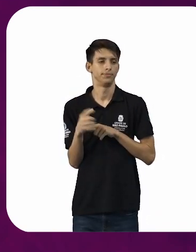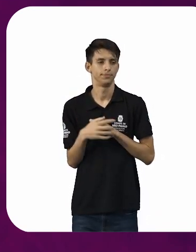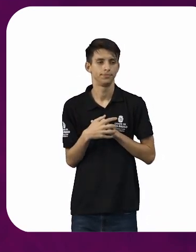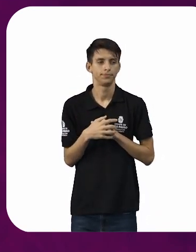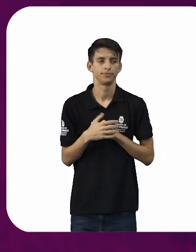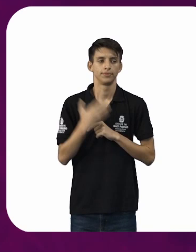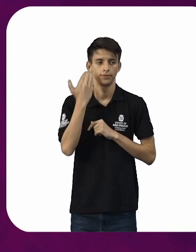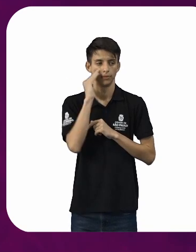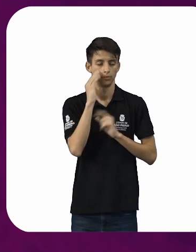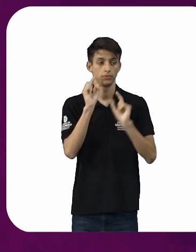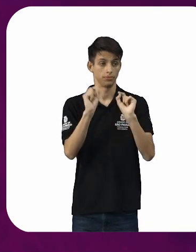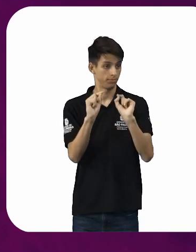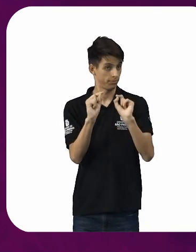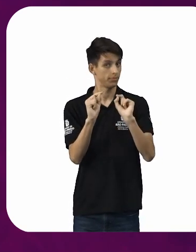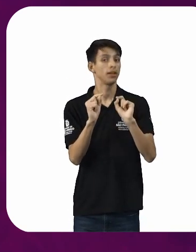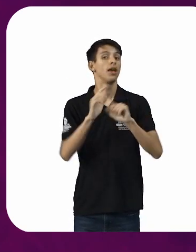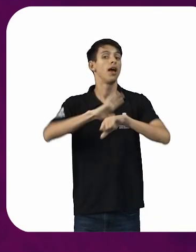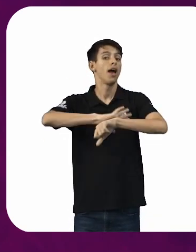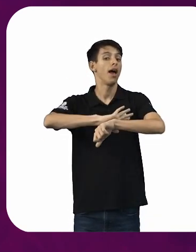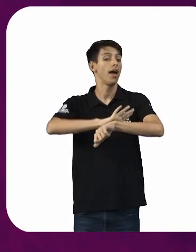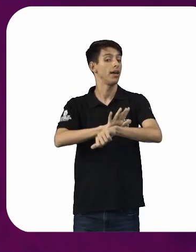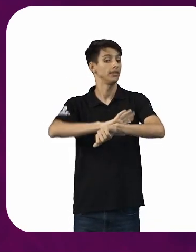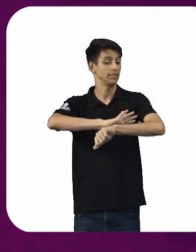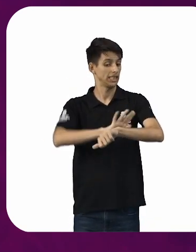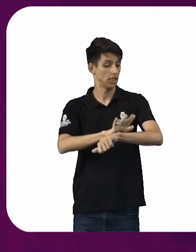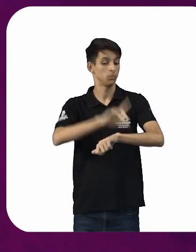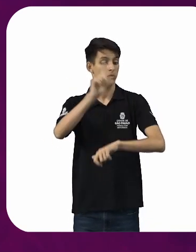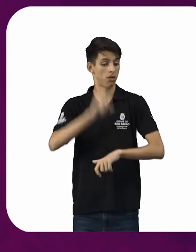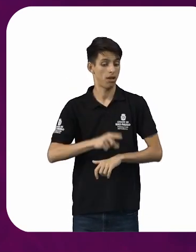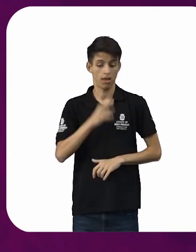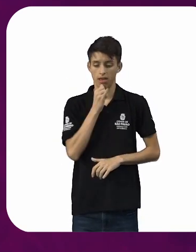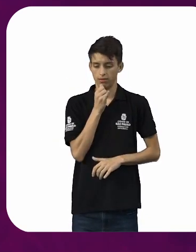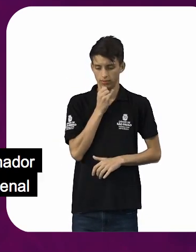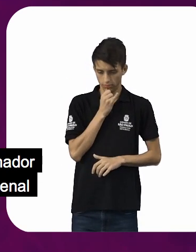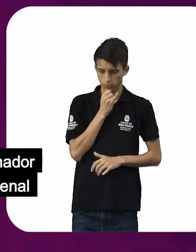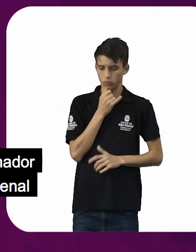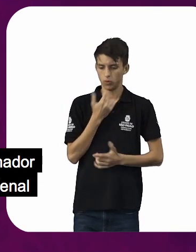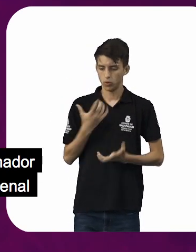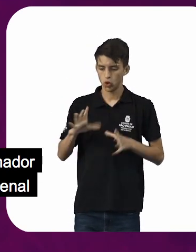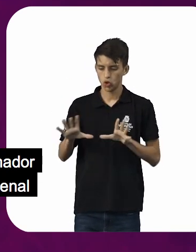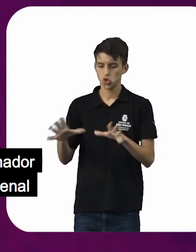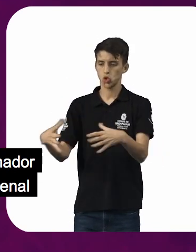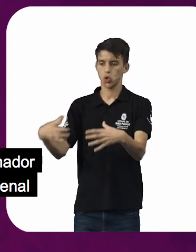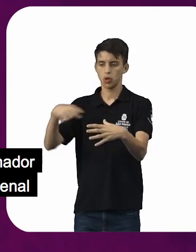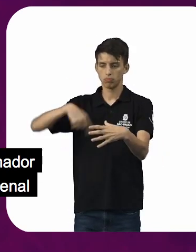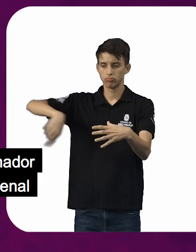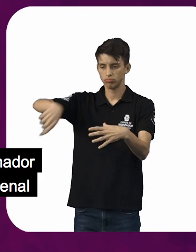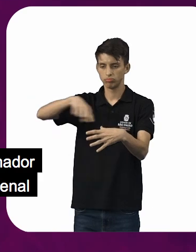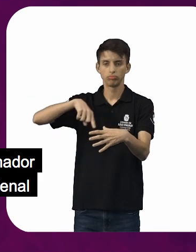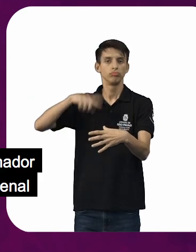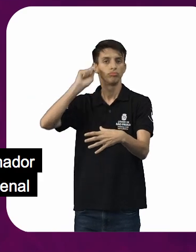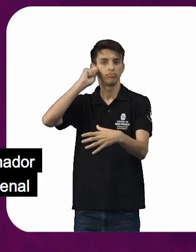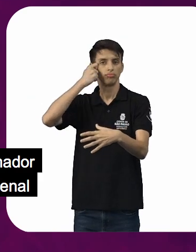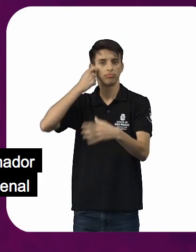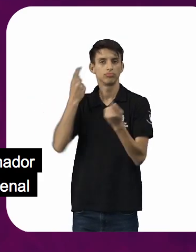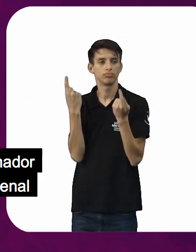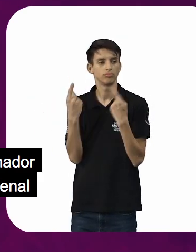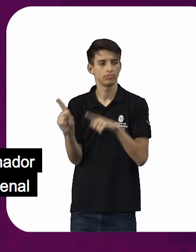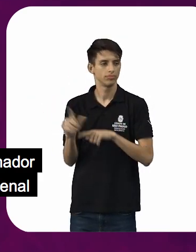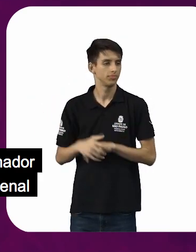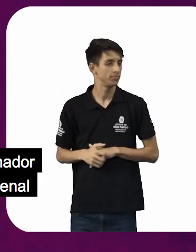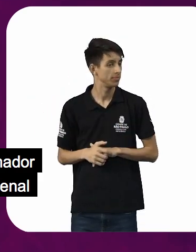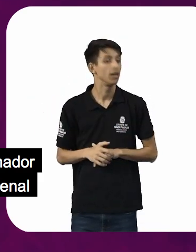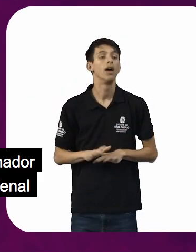assim: racismo é a conduta praticada de discriminar o grupo, mas as pessoas são